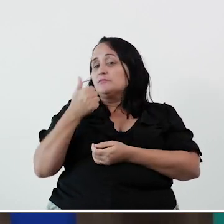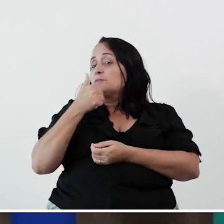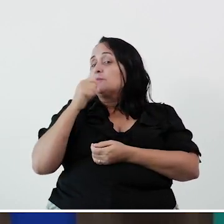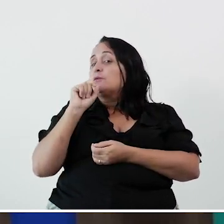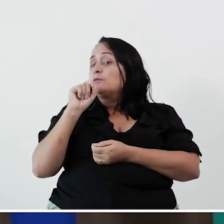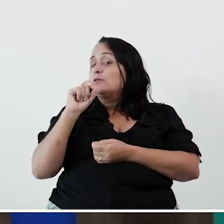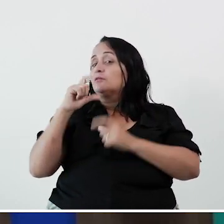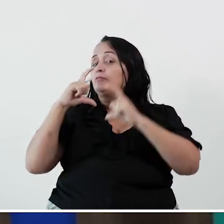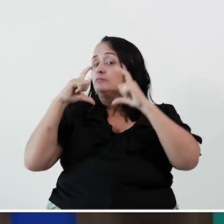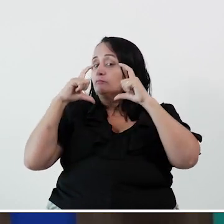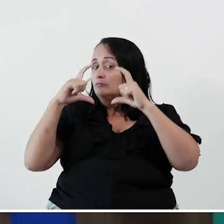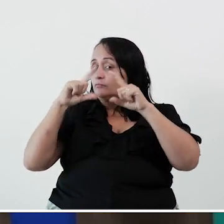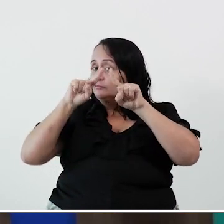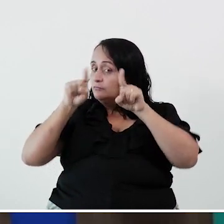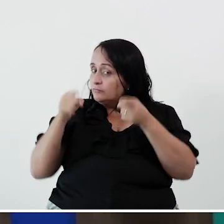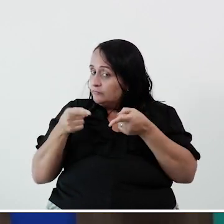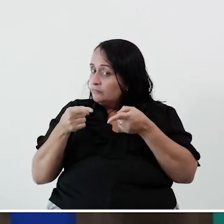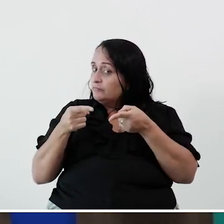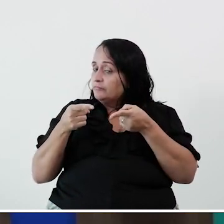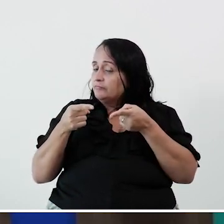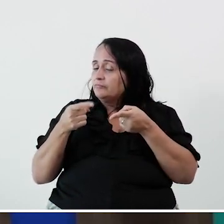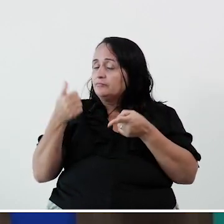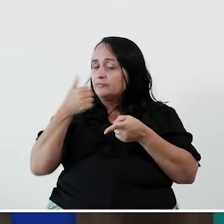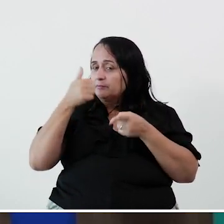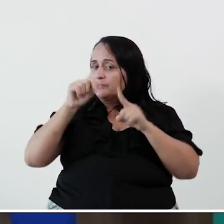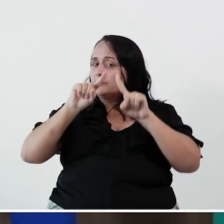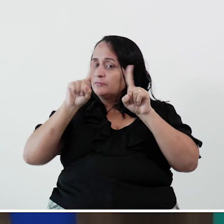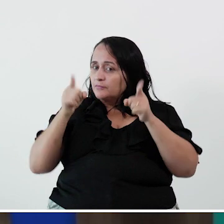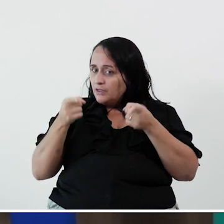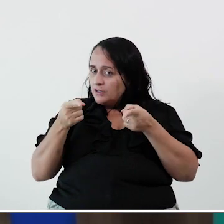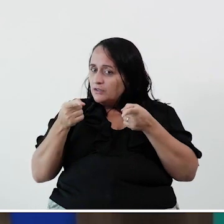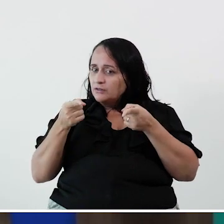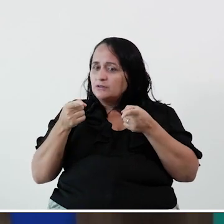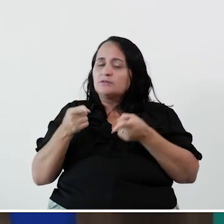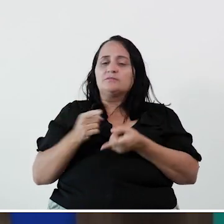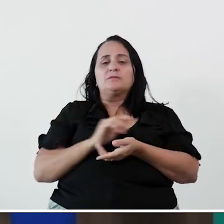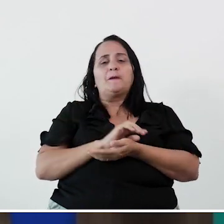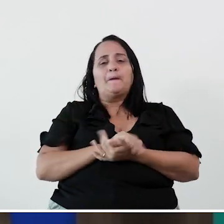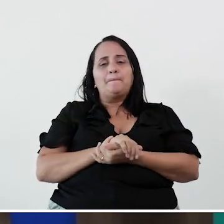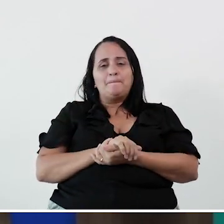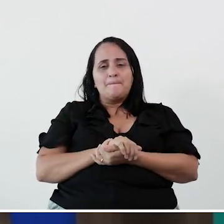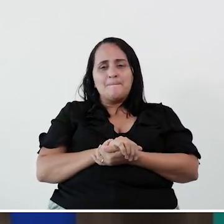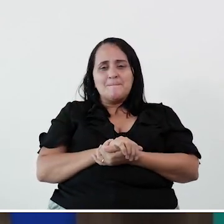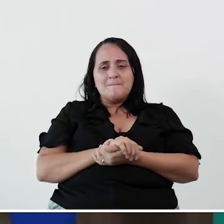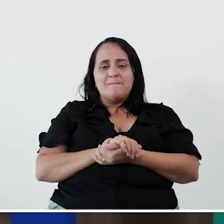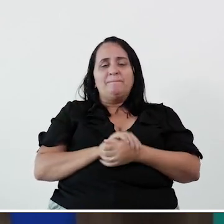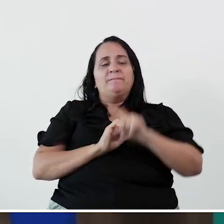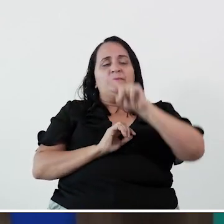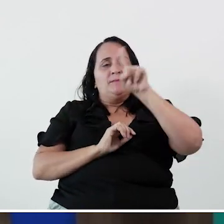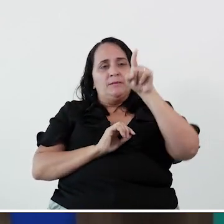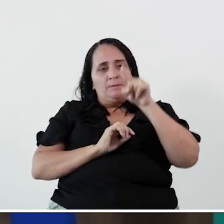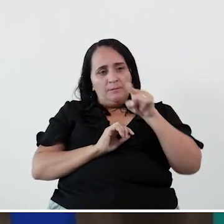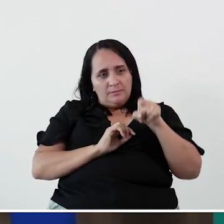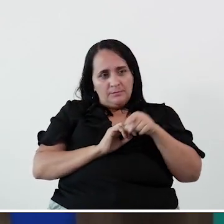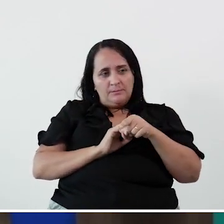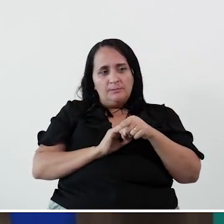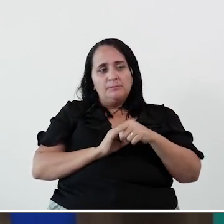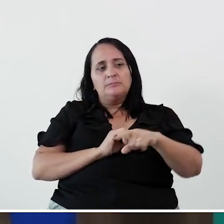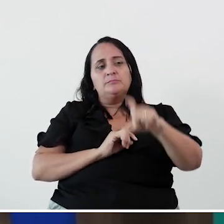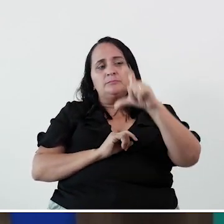vou realizar? Operações que aparecem entre parênteses. Vem comigo. Repito